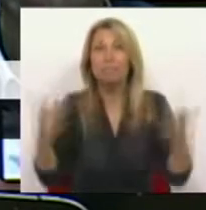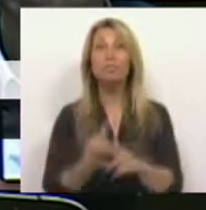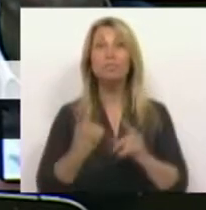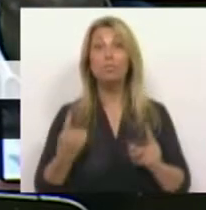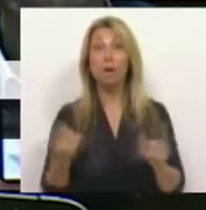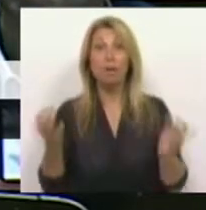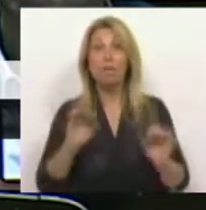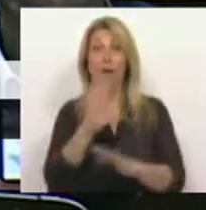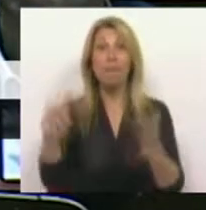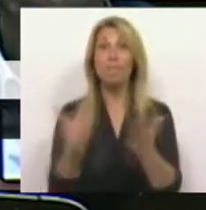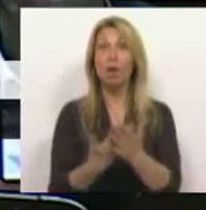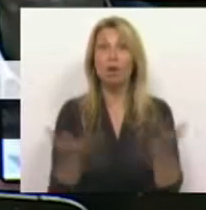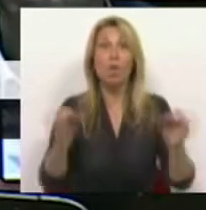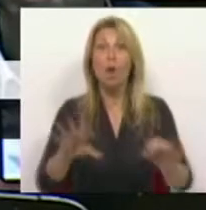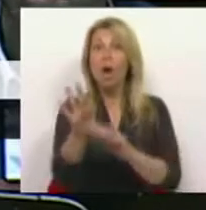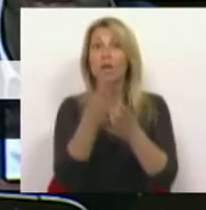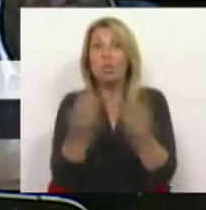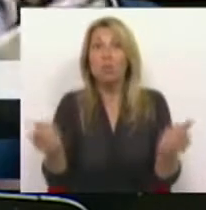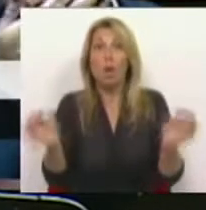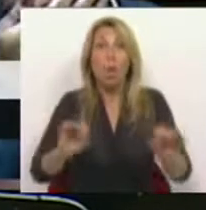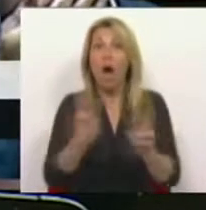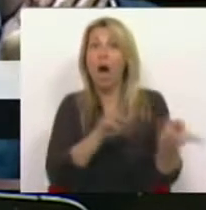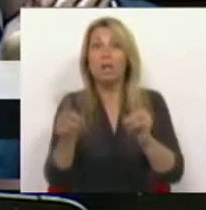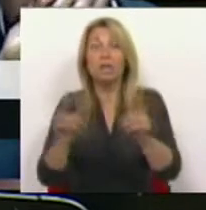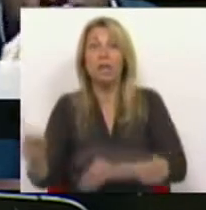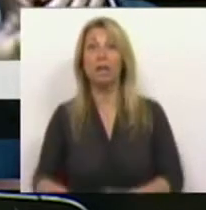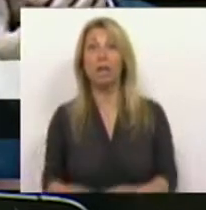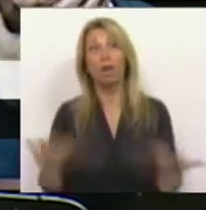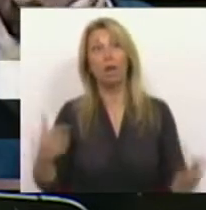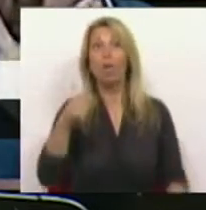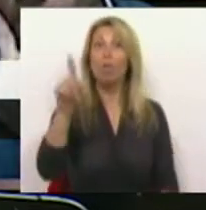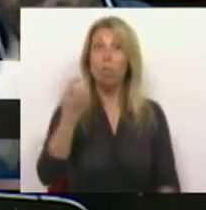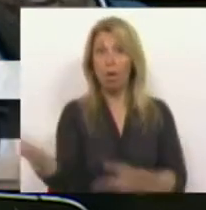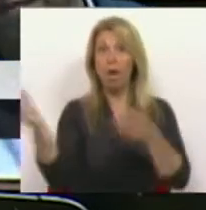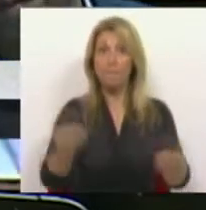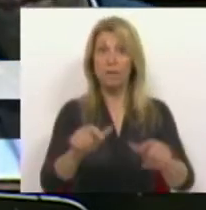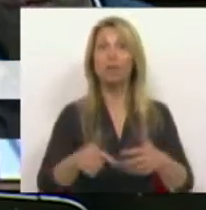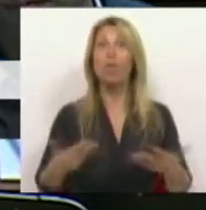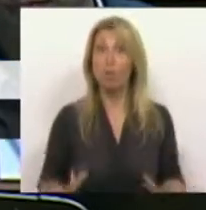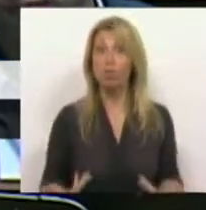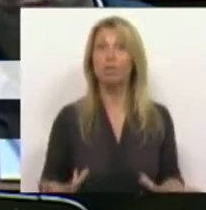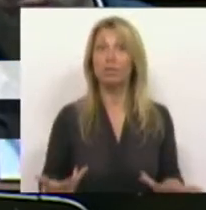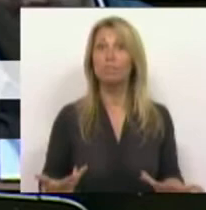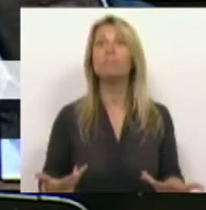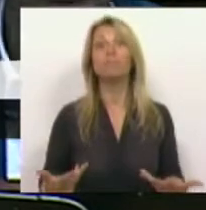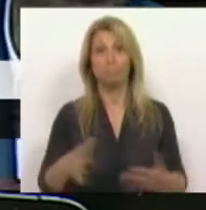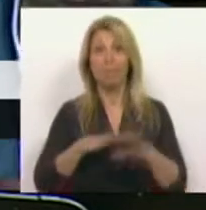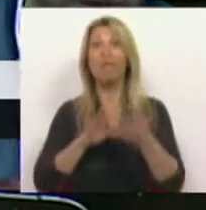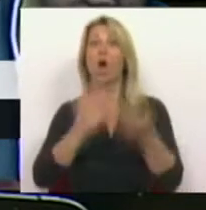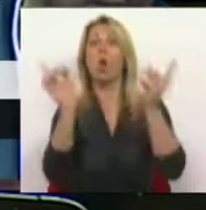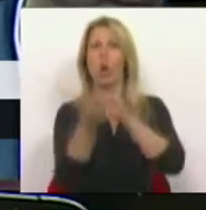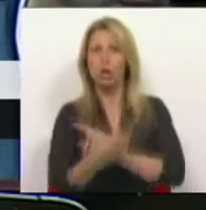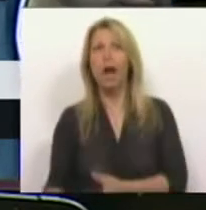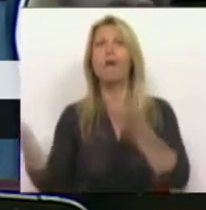uma proposta, uma solução, nem uma alternativa. Aquilo que o Bloco aqui apresenta hoje, fazendo o contrário e apresentando